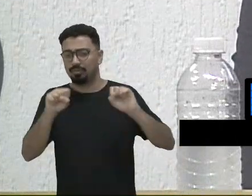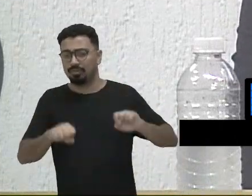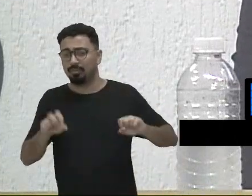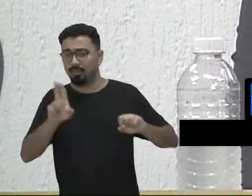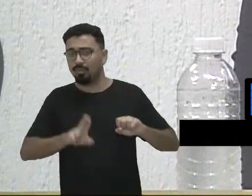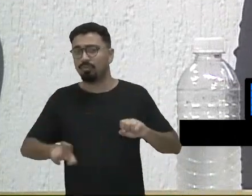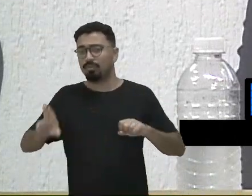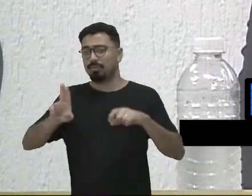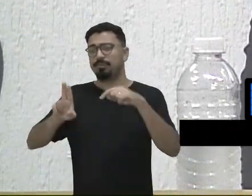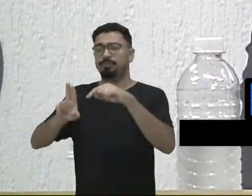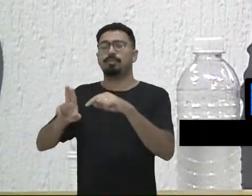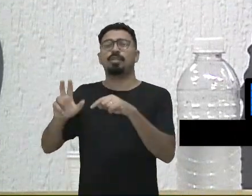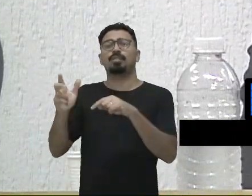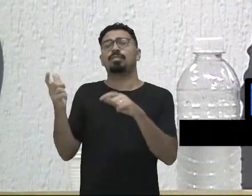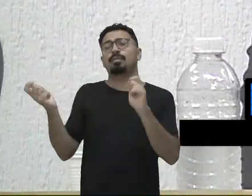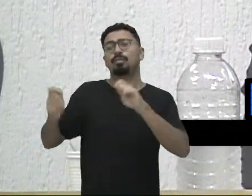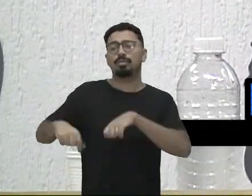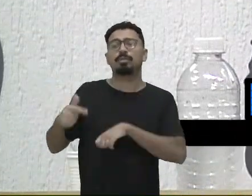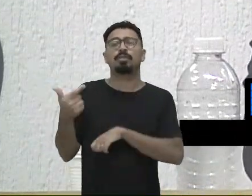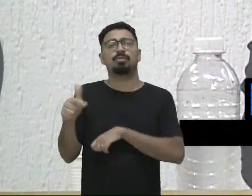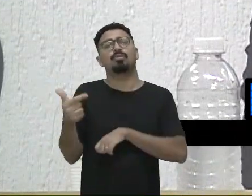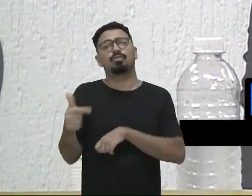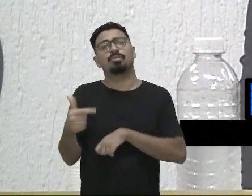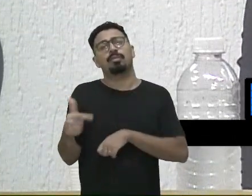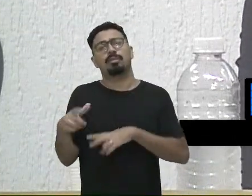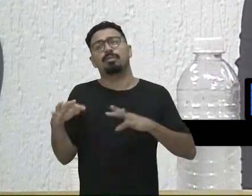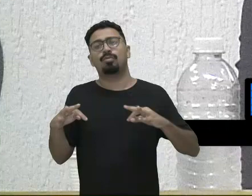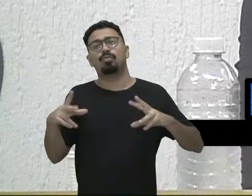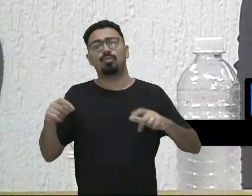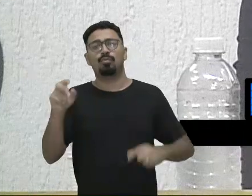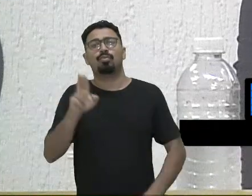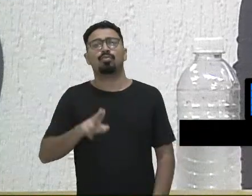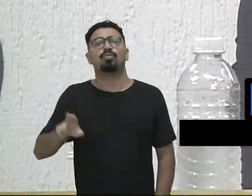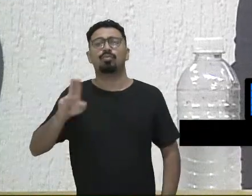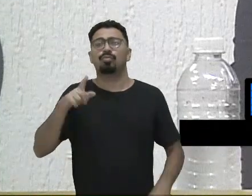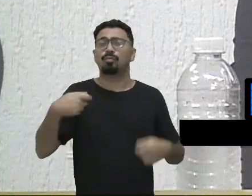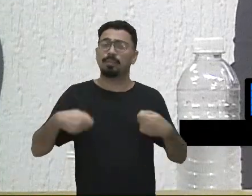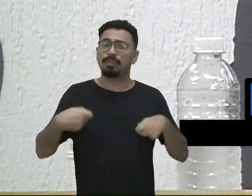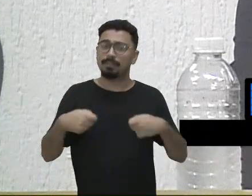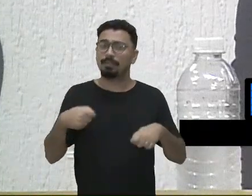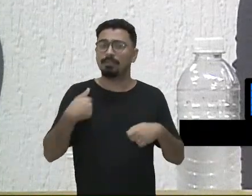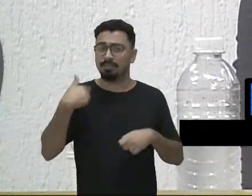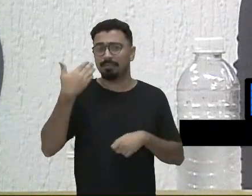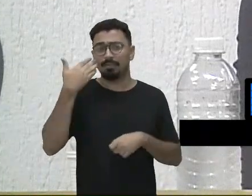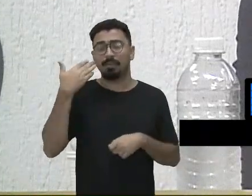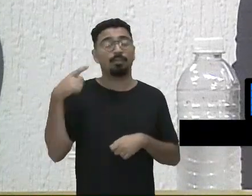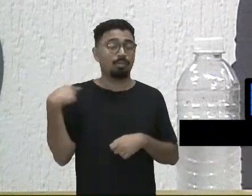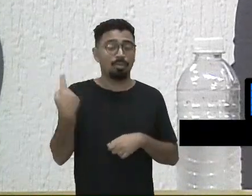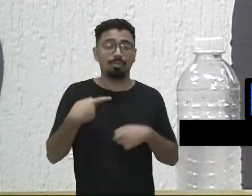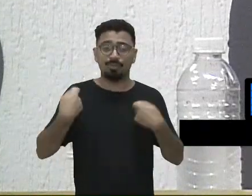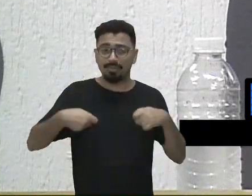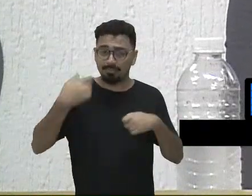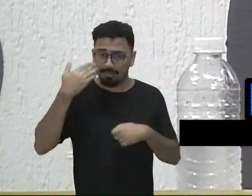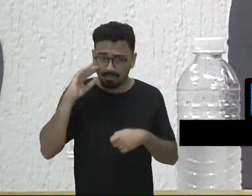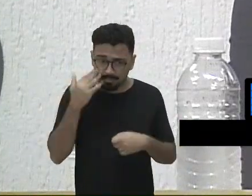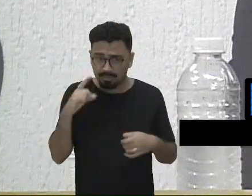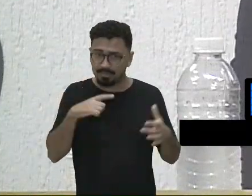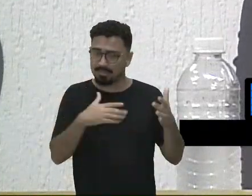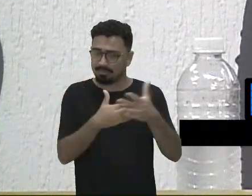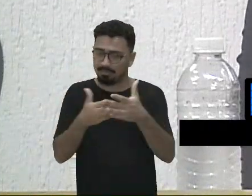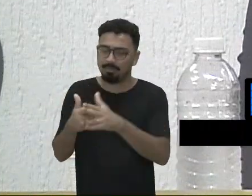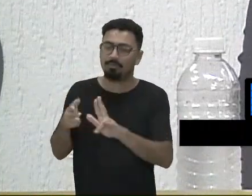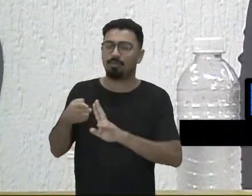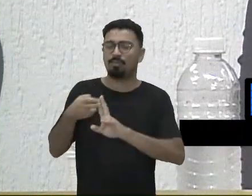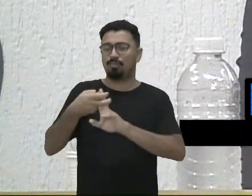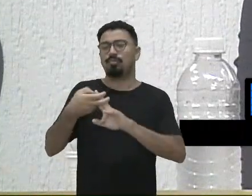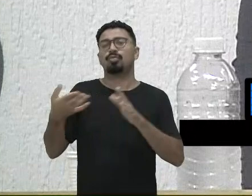utilizamos, ainda não é possível todo uso. Precisamos reconhecer isso. Existem limitações. O SUS hoje